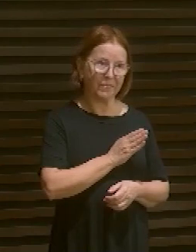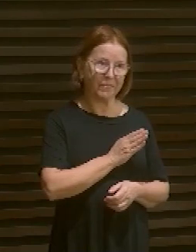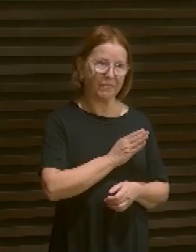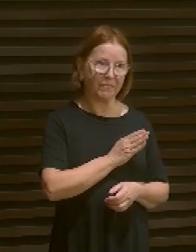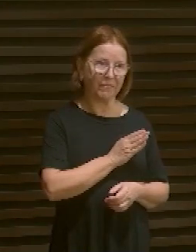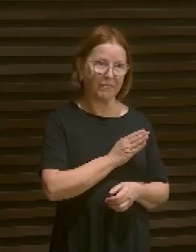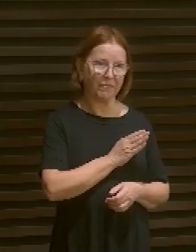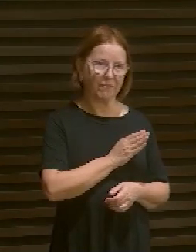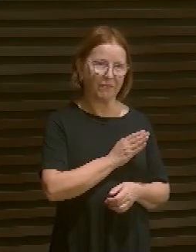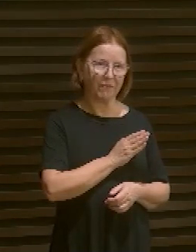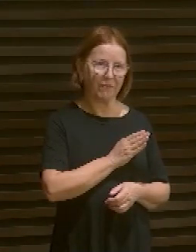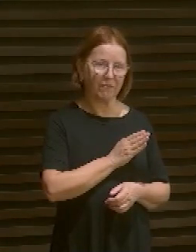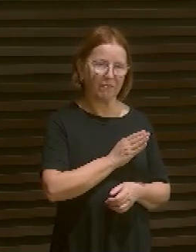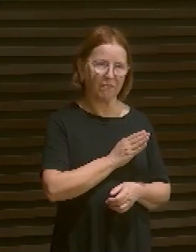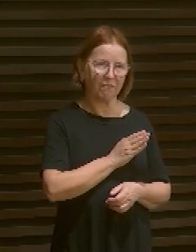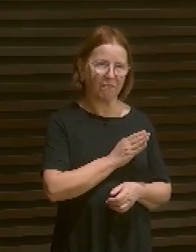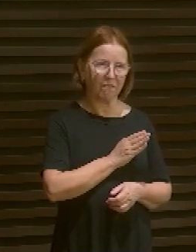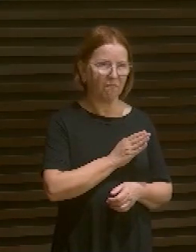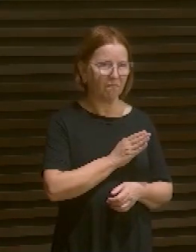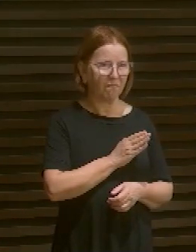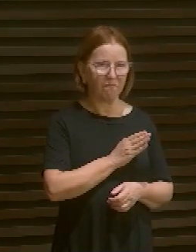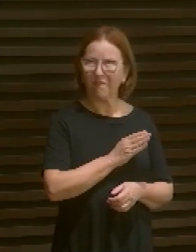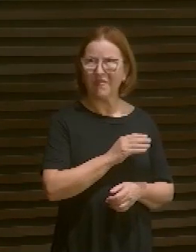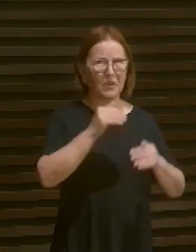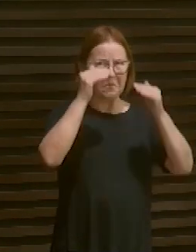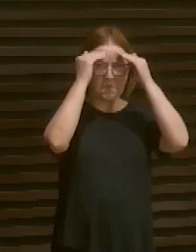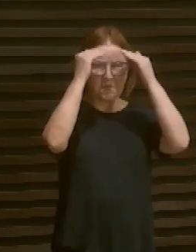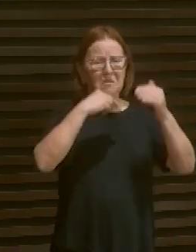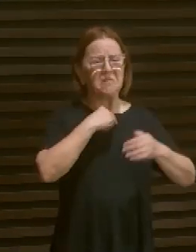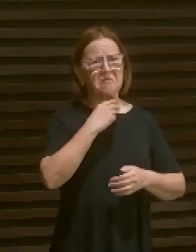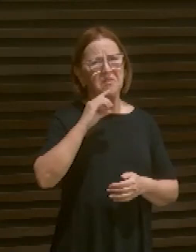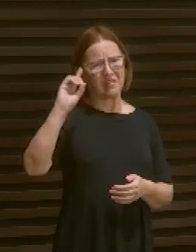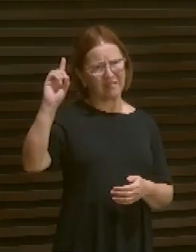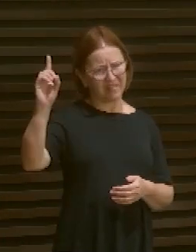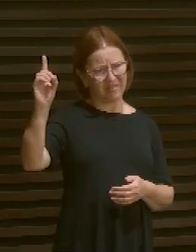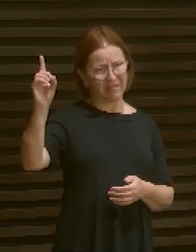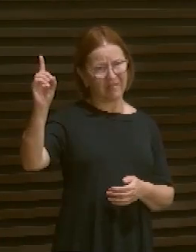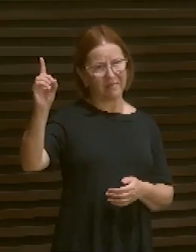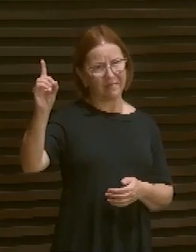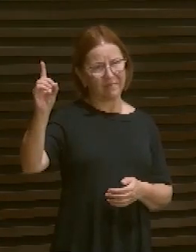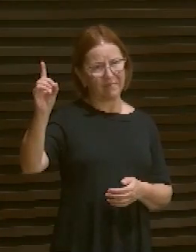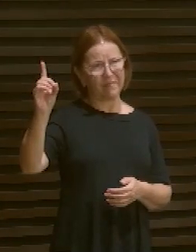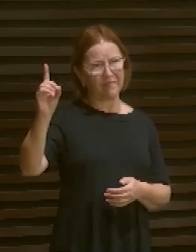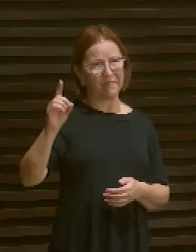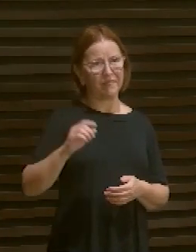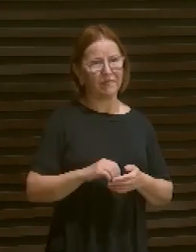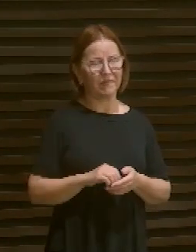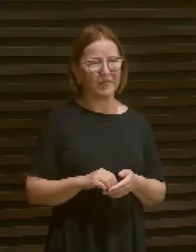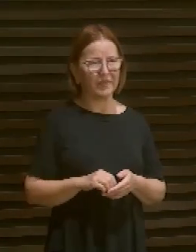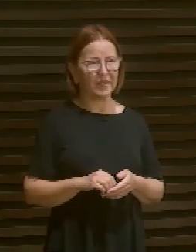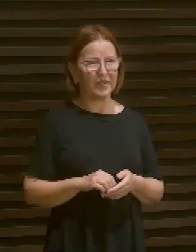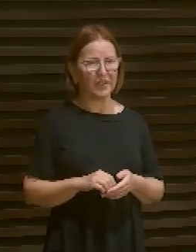é desobedecer à voz de Deus. É agir de acordo com os seus